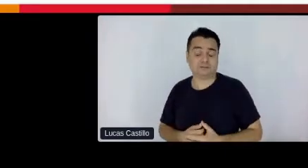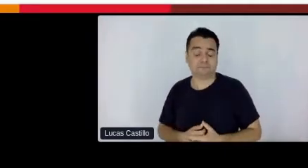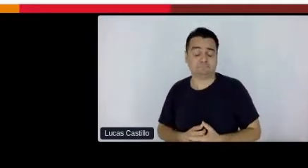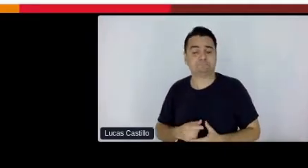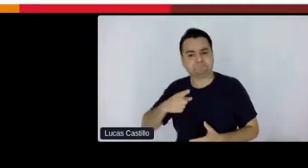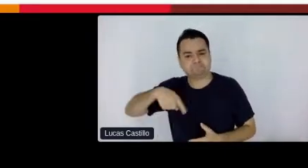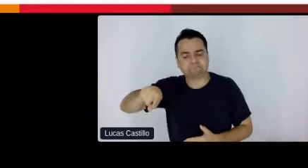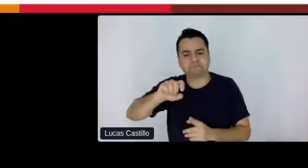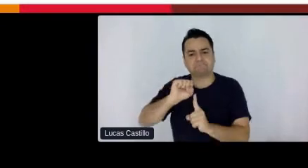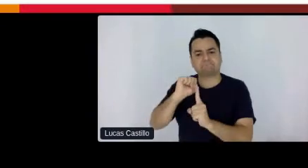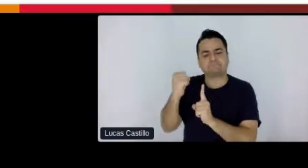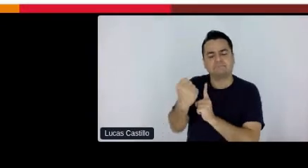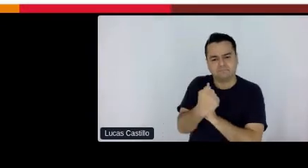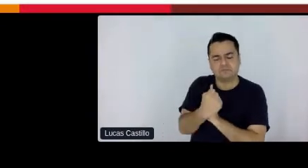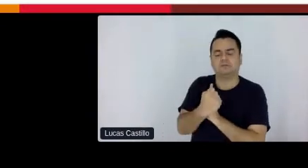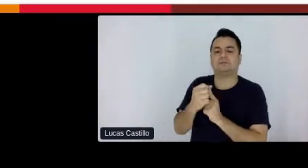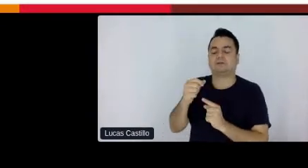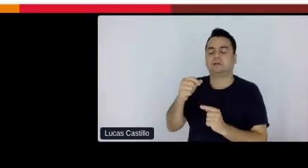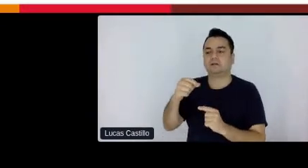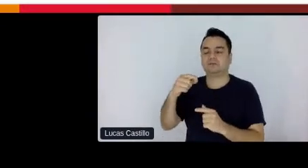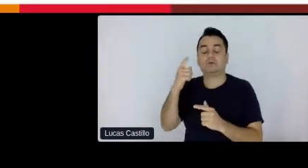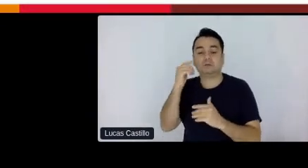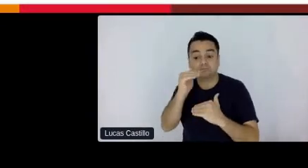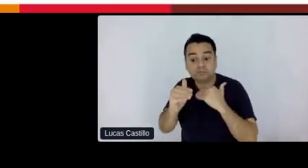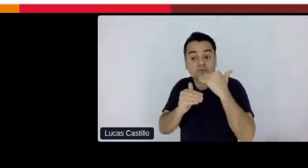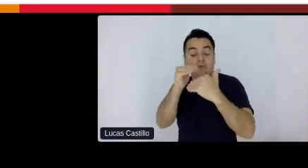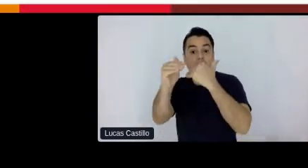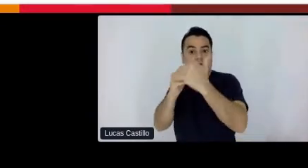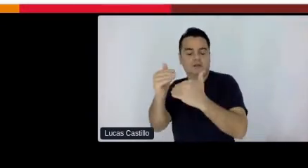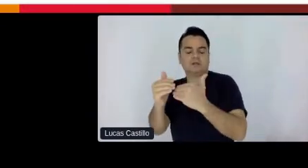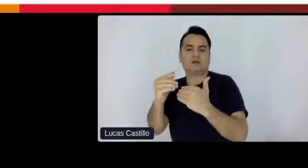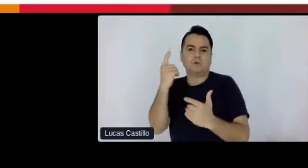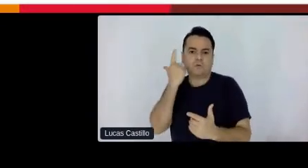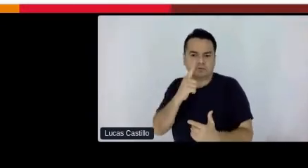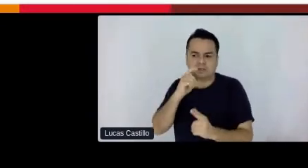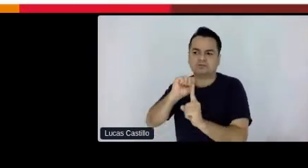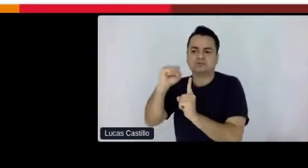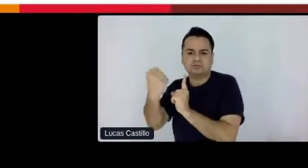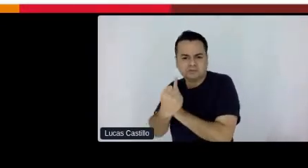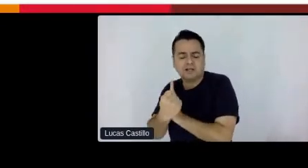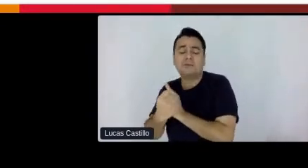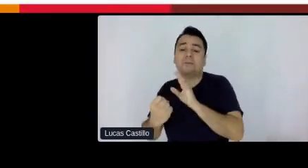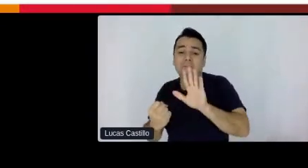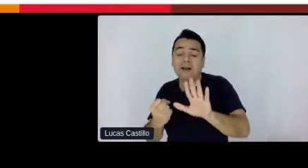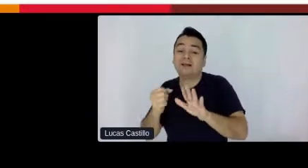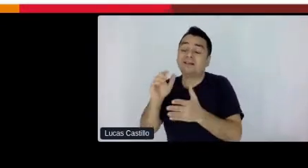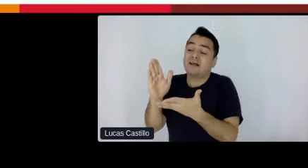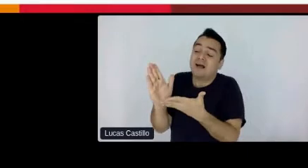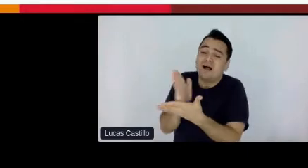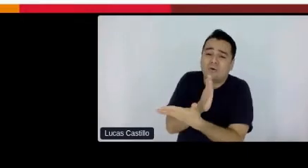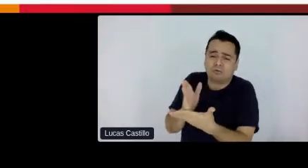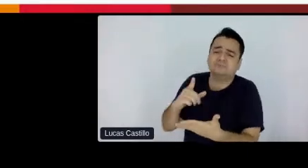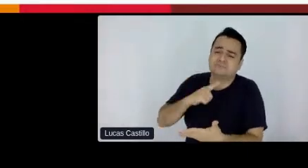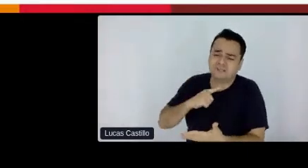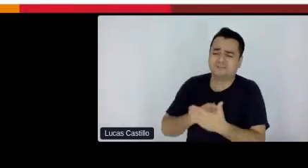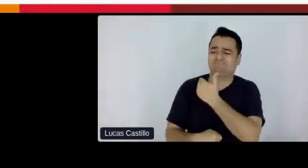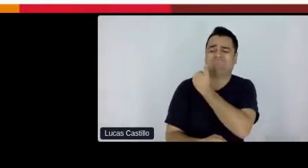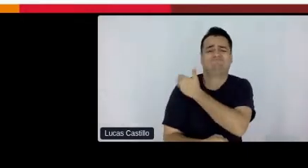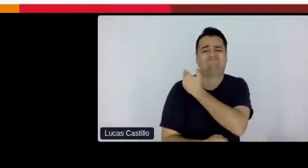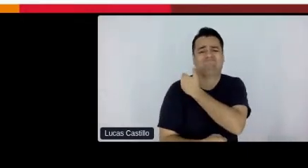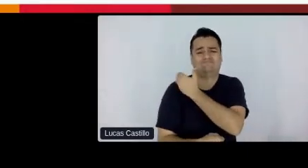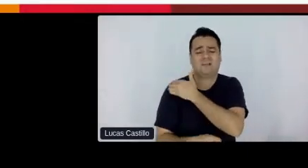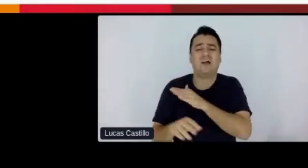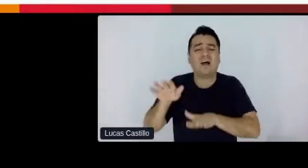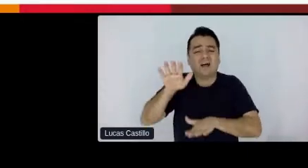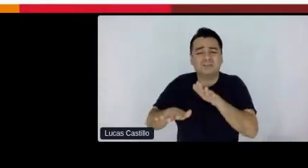a nossa sociedade desenvolvida, civilizada, evoluída, ainda persistem nelas alguns conceitos e preconceitos históricos